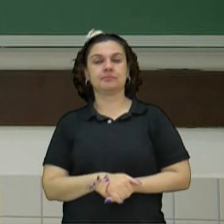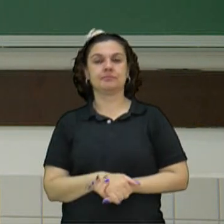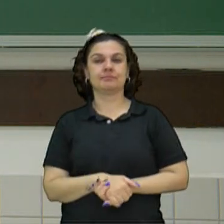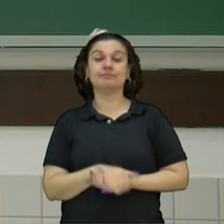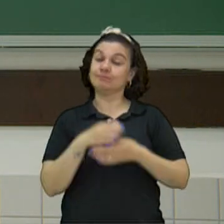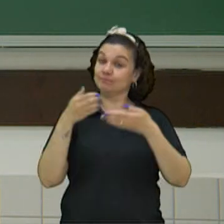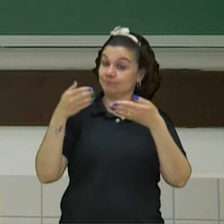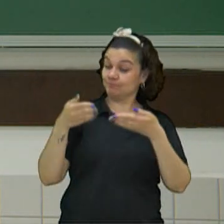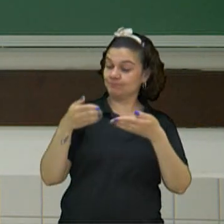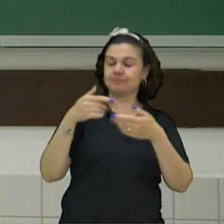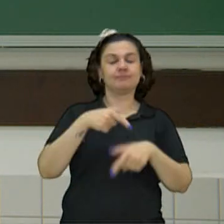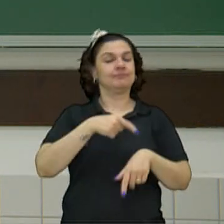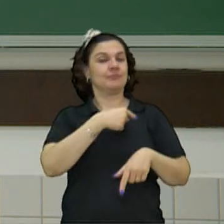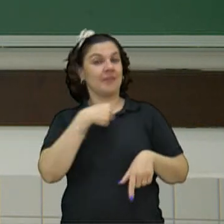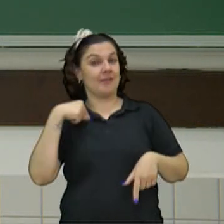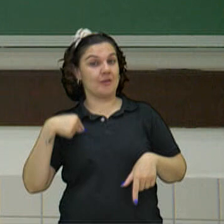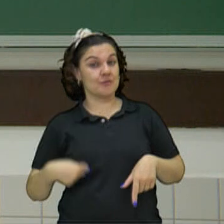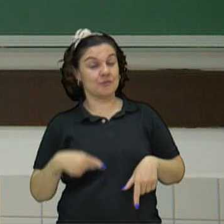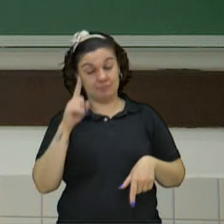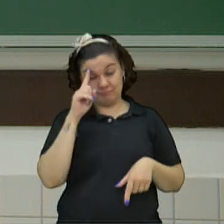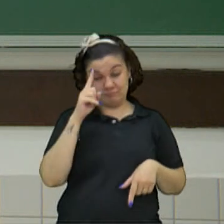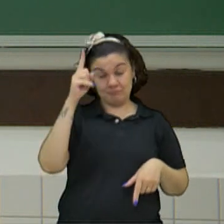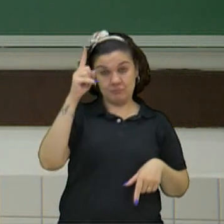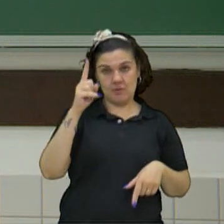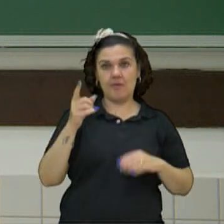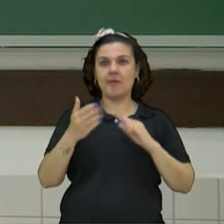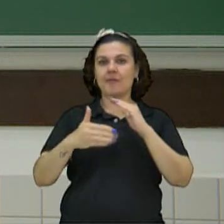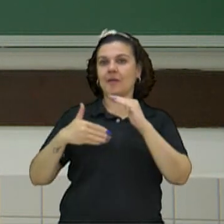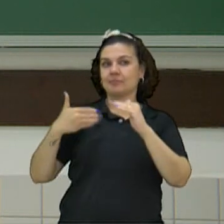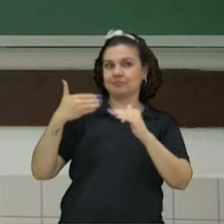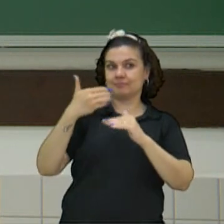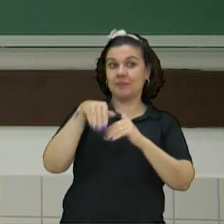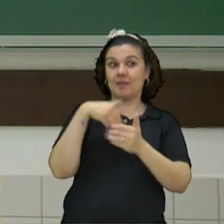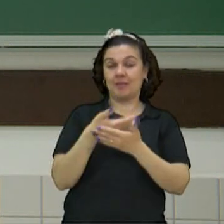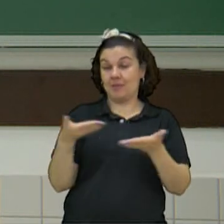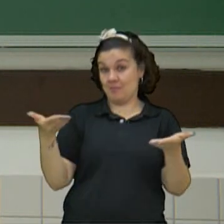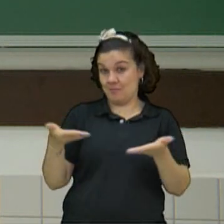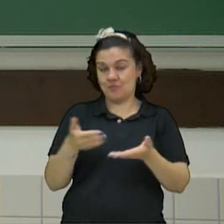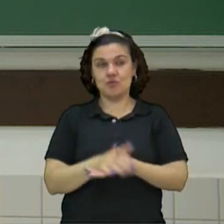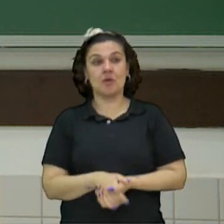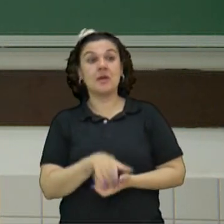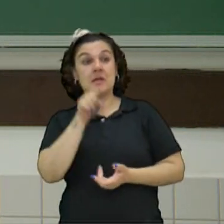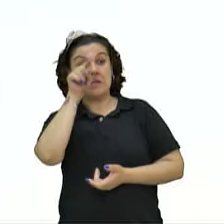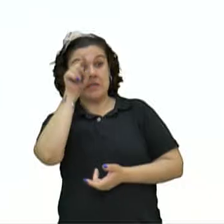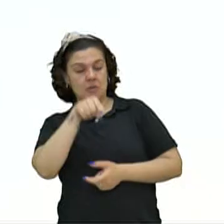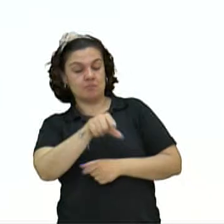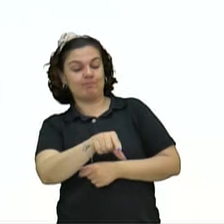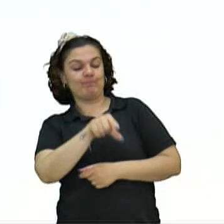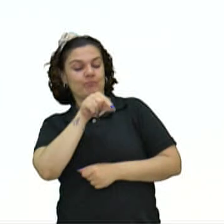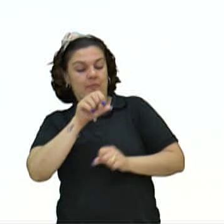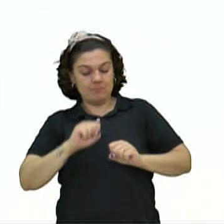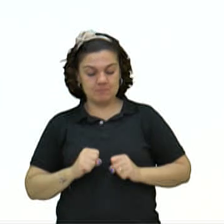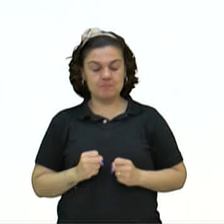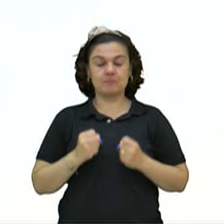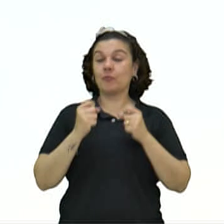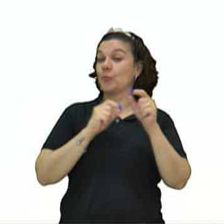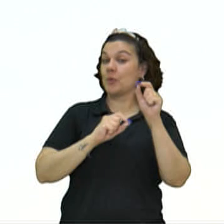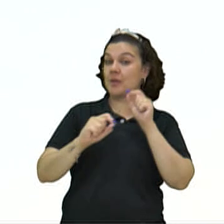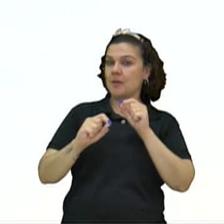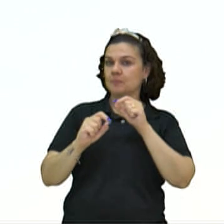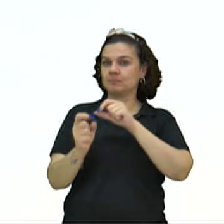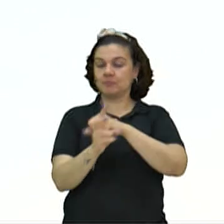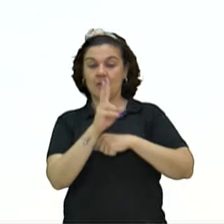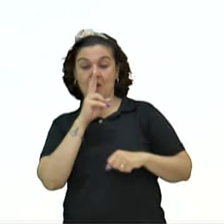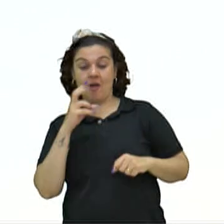que eles fizeram e é assim que eles atraíram muita gente. Essa decisão buscou fortalecer o quê? A